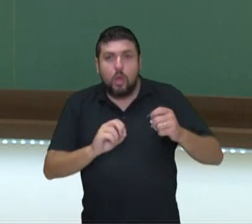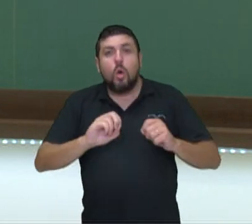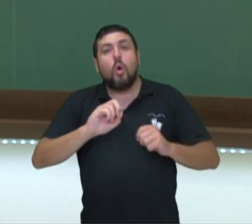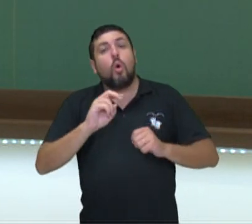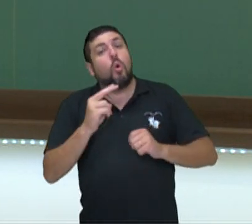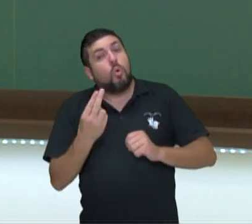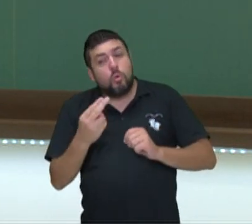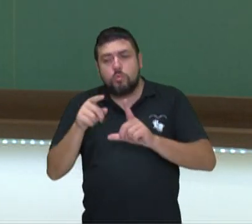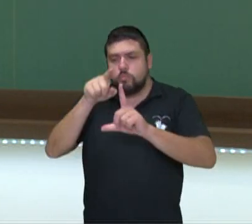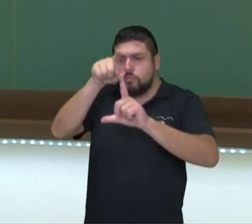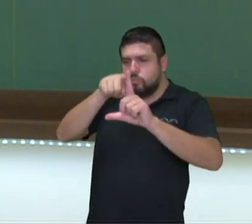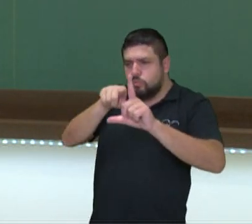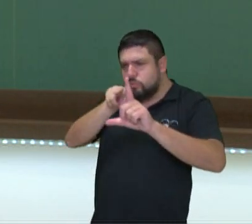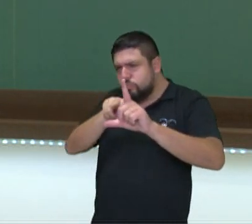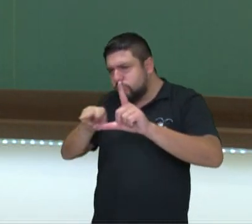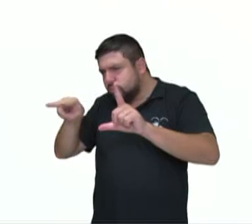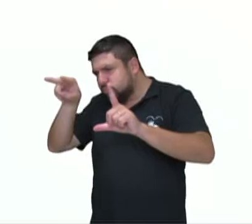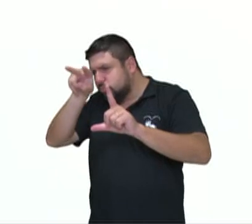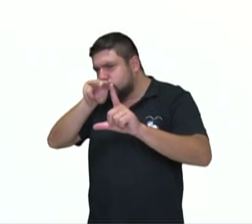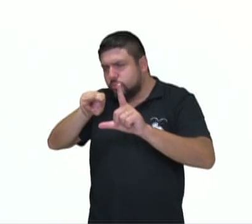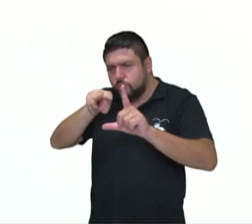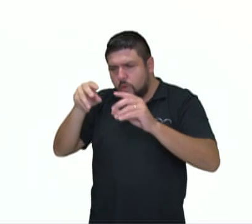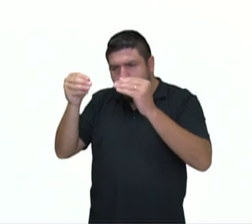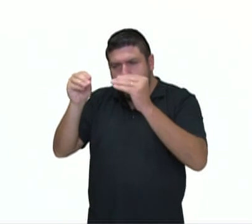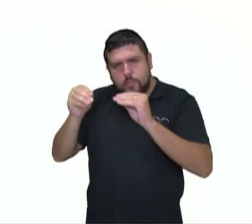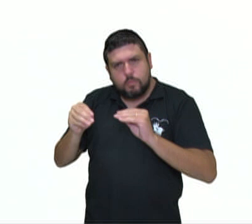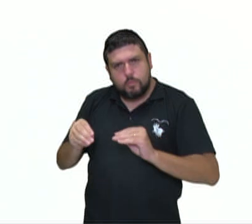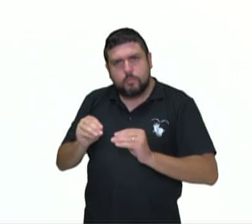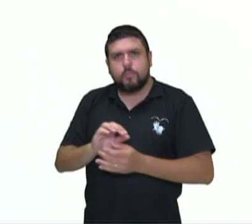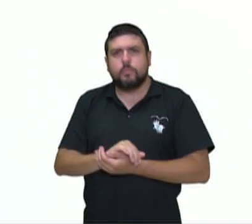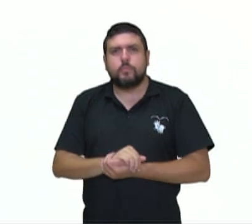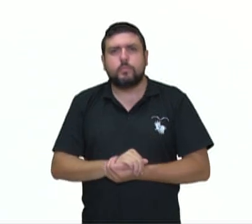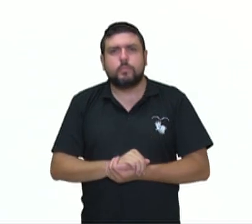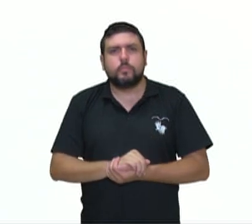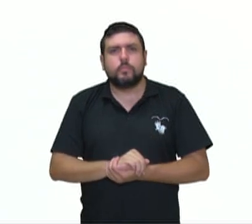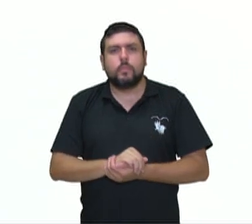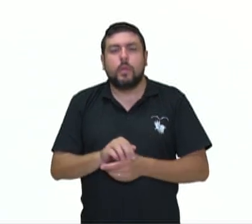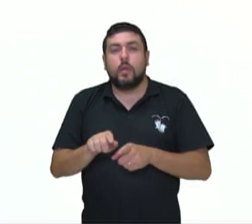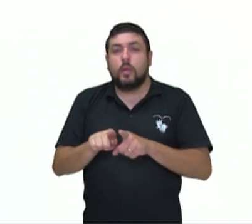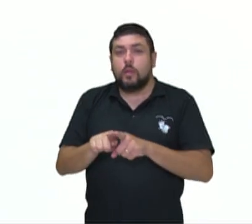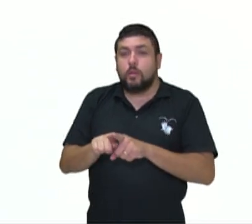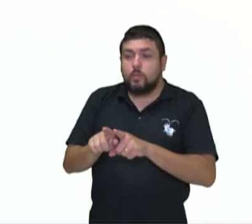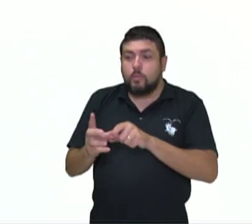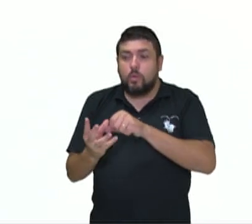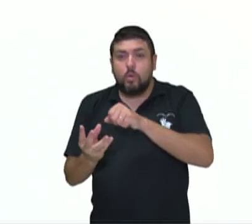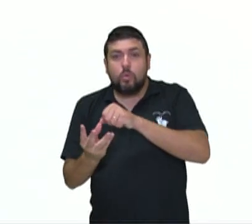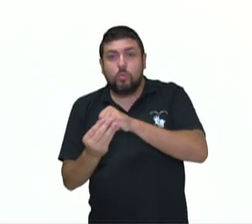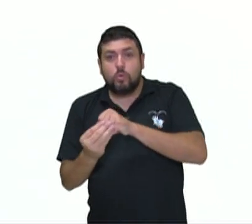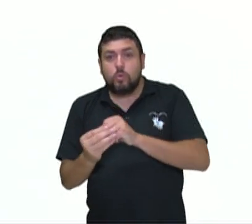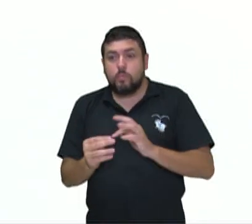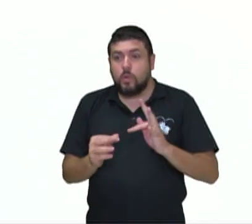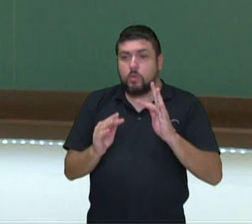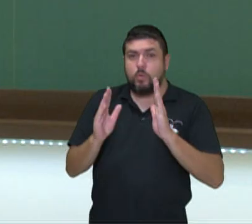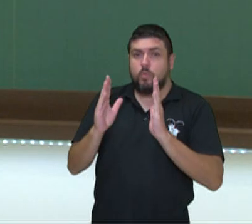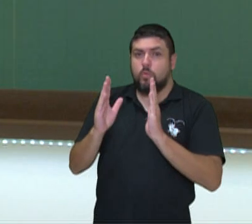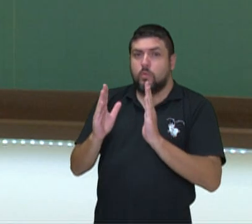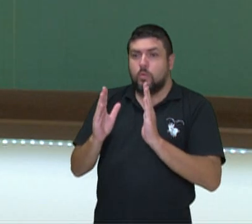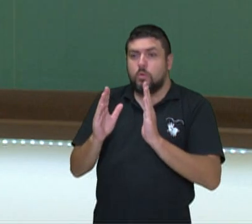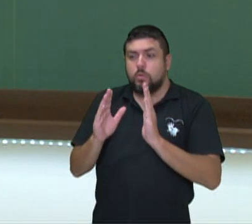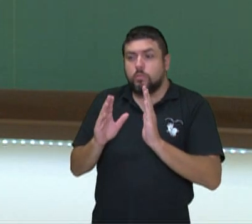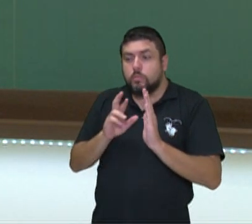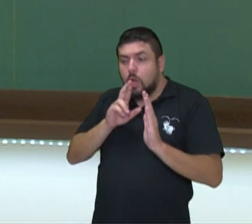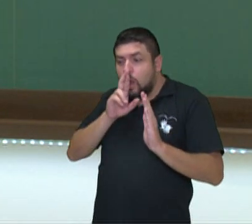desta função, ok? E aplicar os conhecimentos sobre funções para resolver situações problemas. Vamos ver